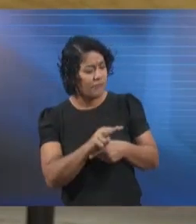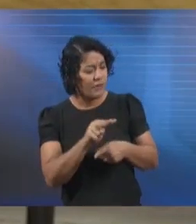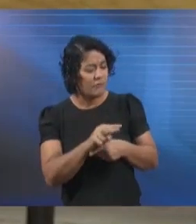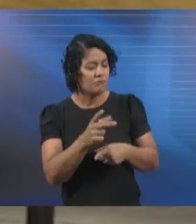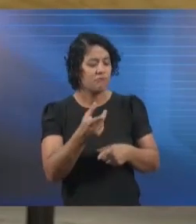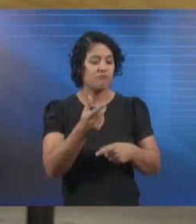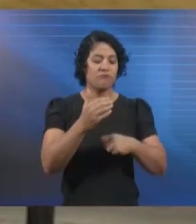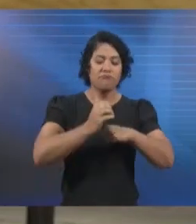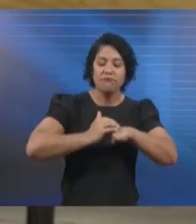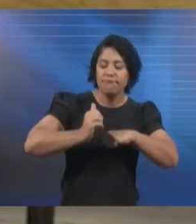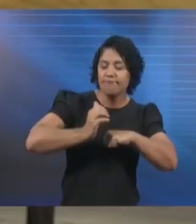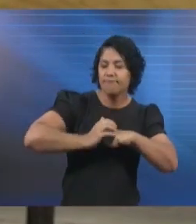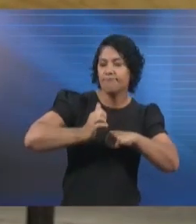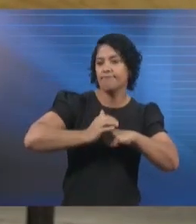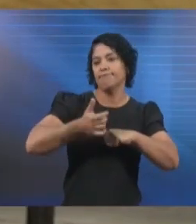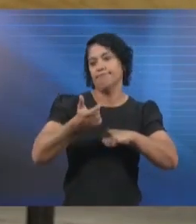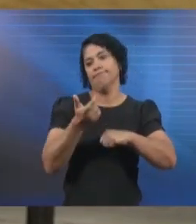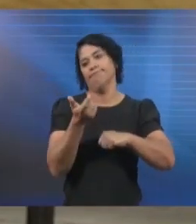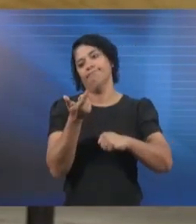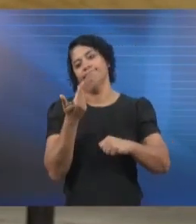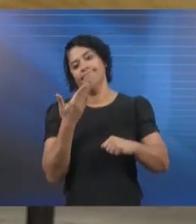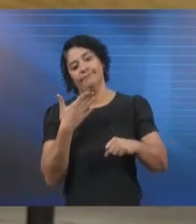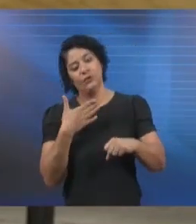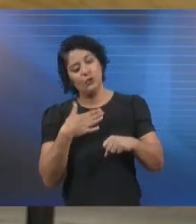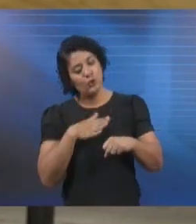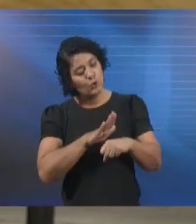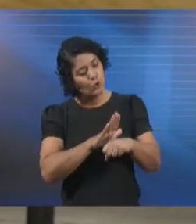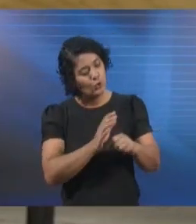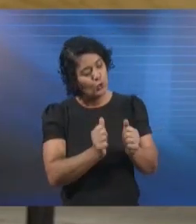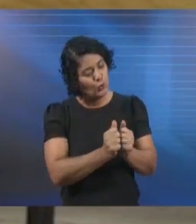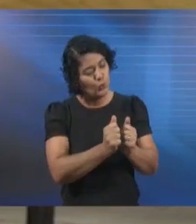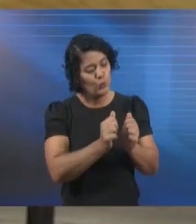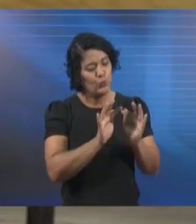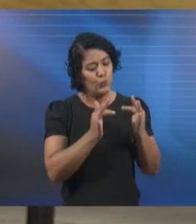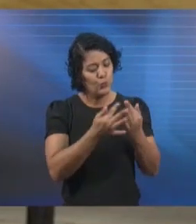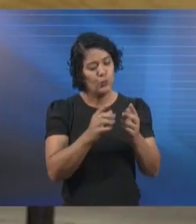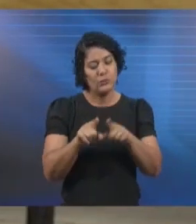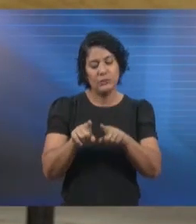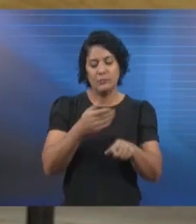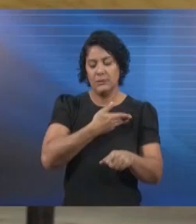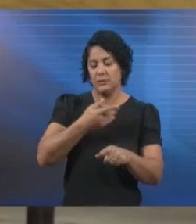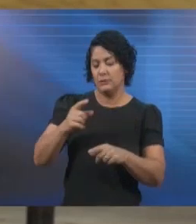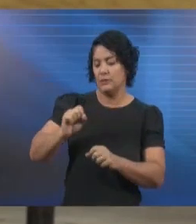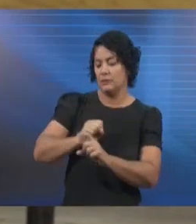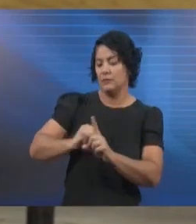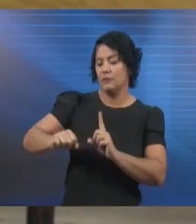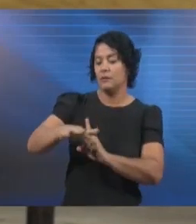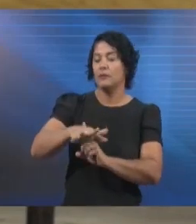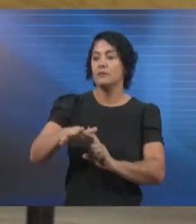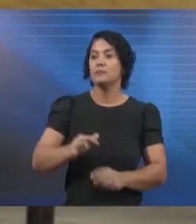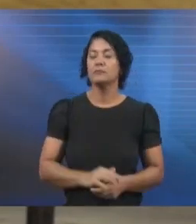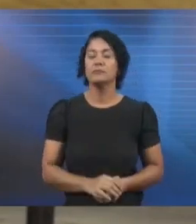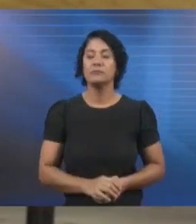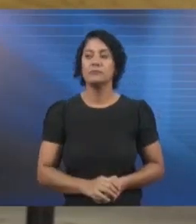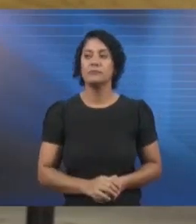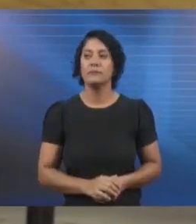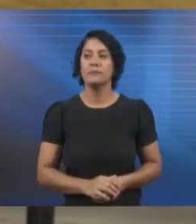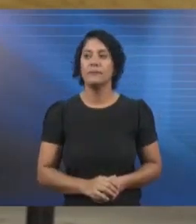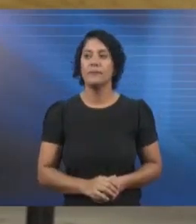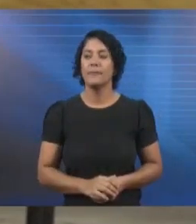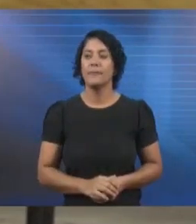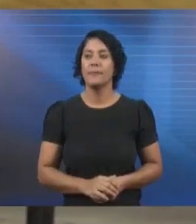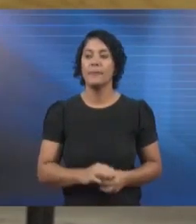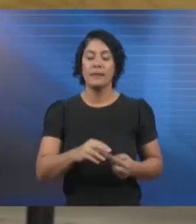eh dedicado à família aos amigos e à sociedade onde sempre procurou servir bem foi um